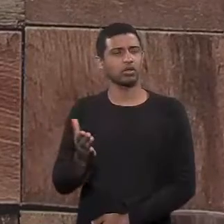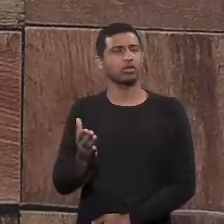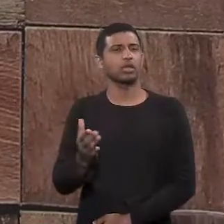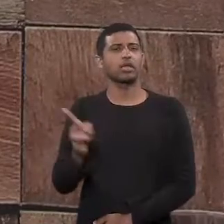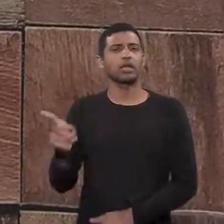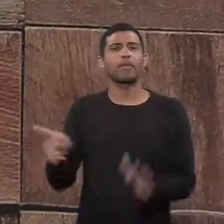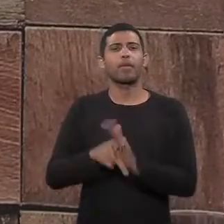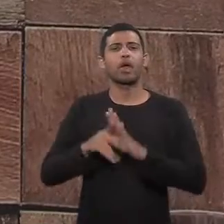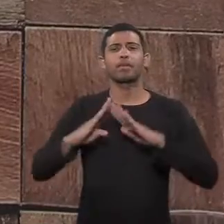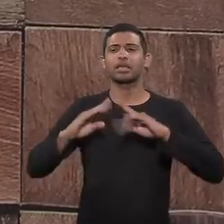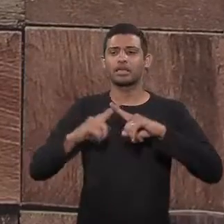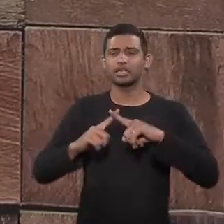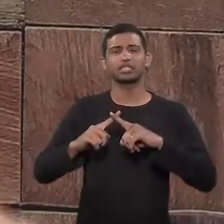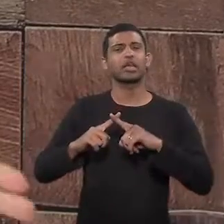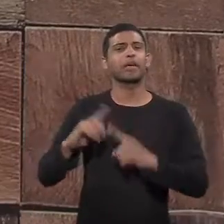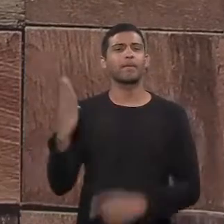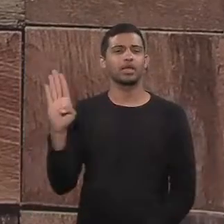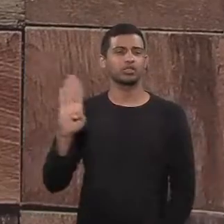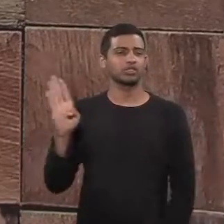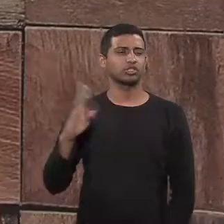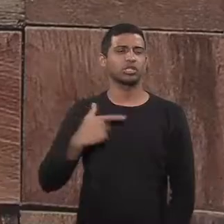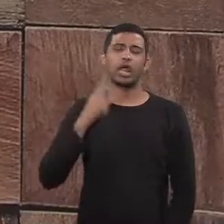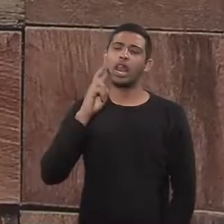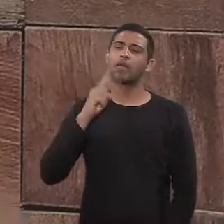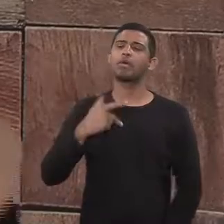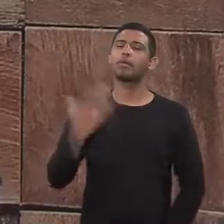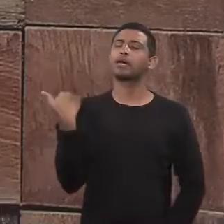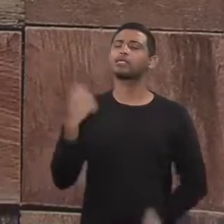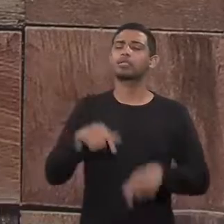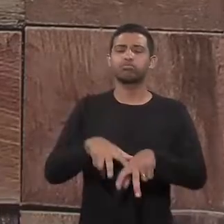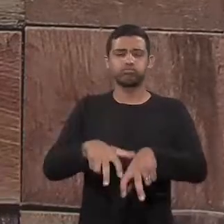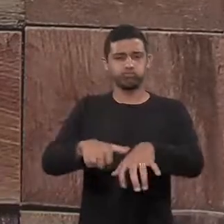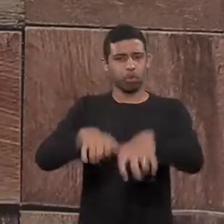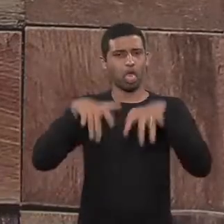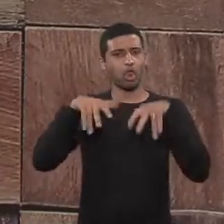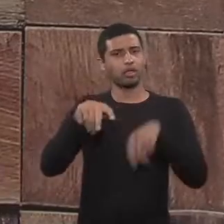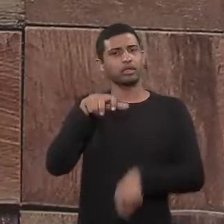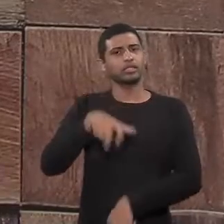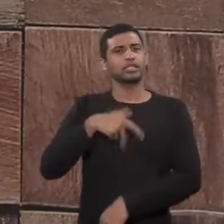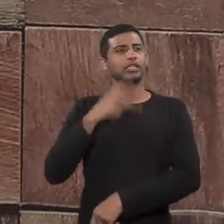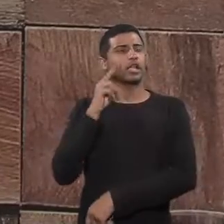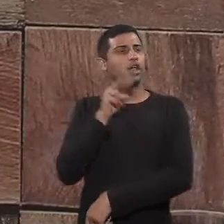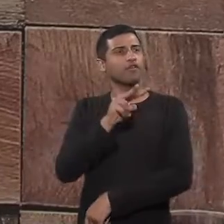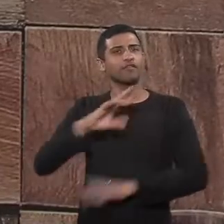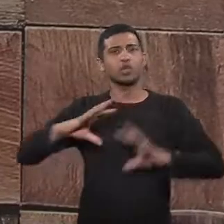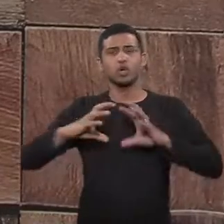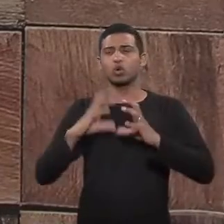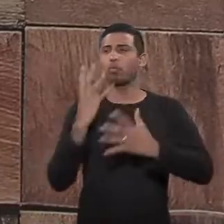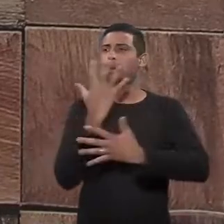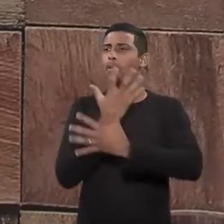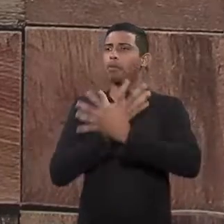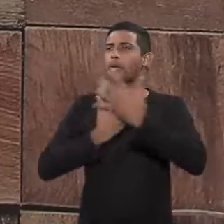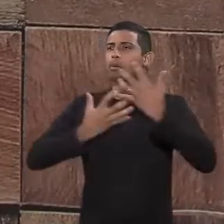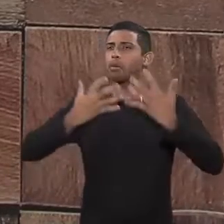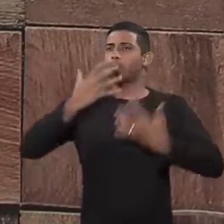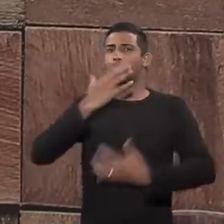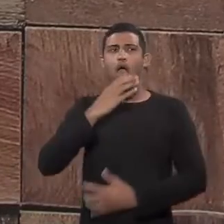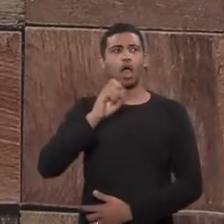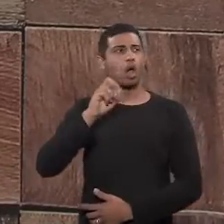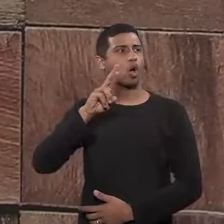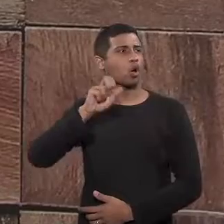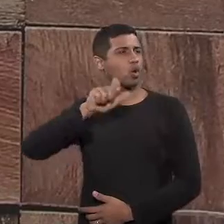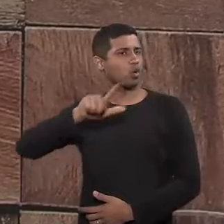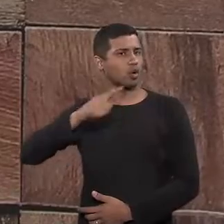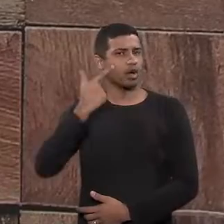da Igreja Batista. E aí, naquele dia, eu lembro, assim, eu estava sentada na arquibancada, aí quando eu vi o coral cantando